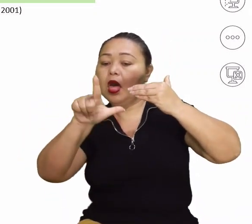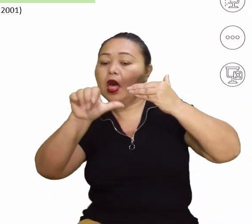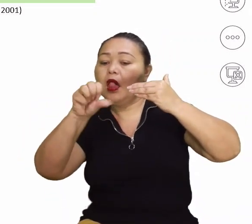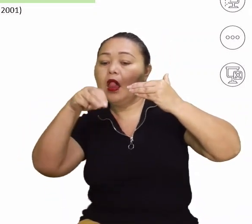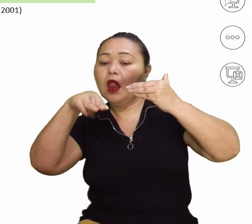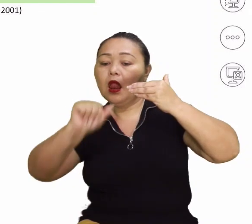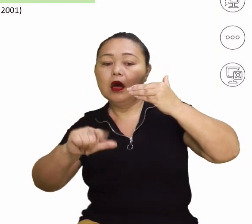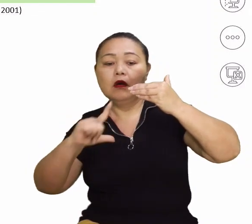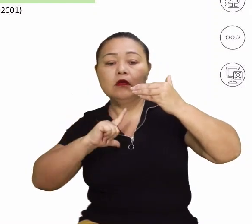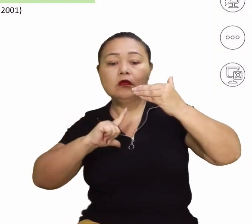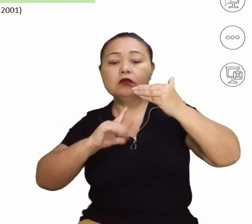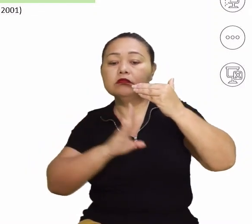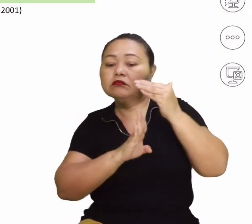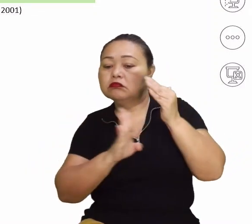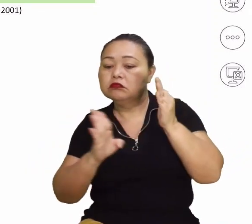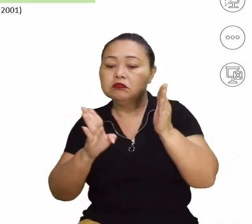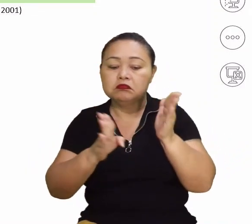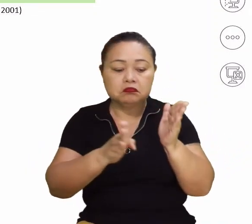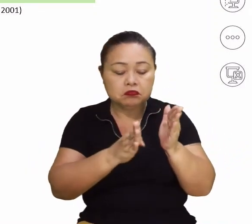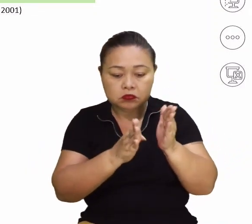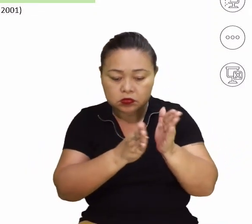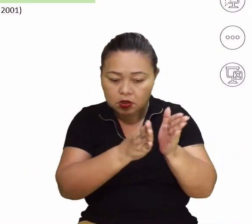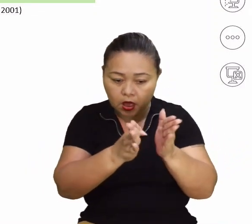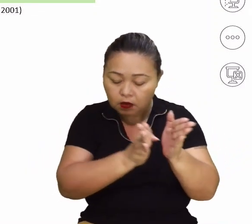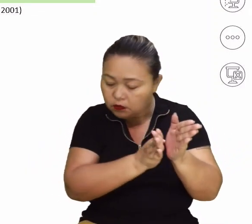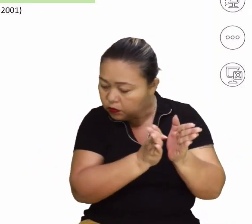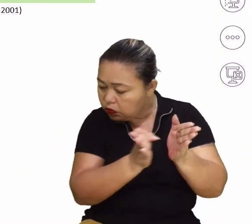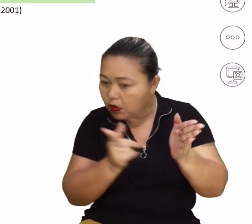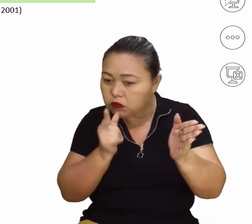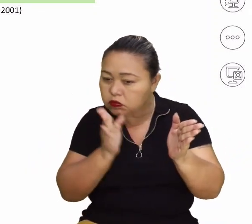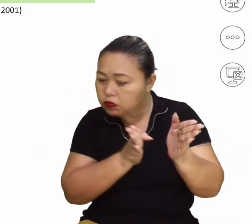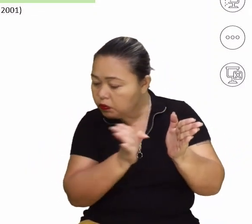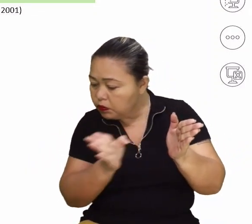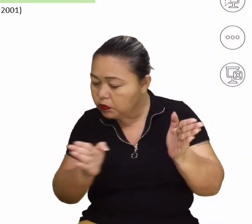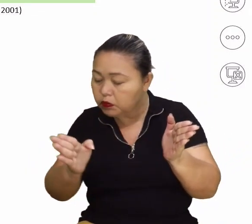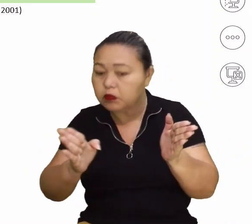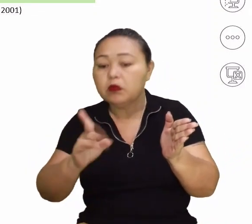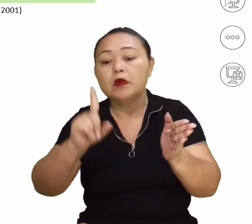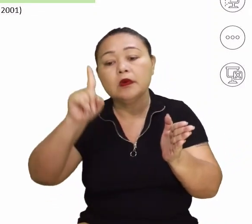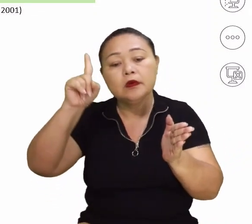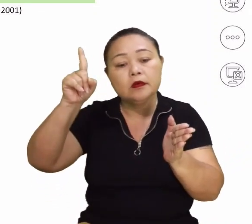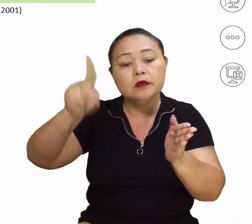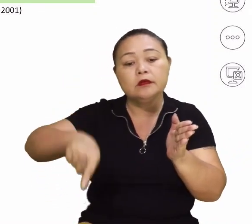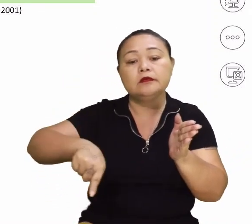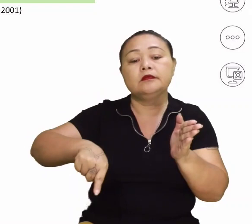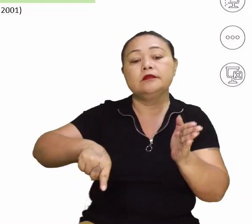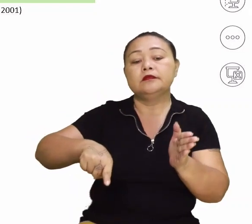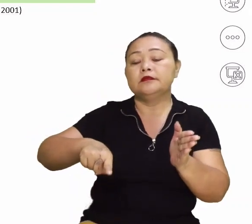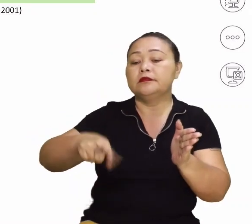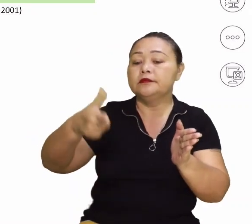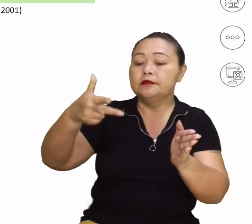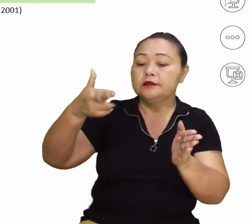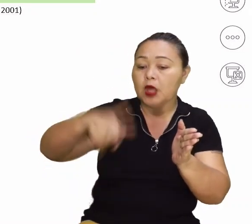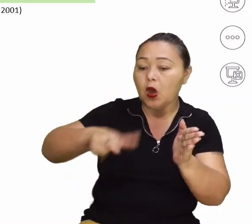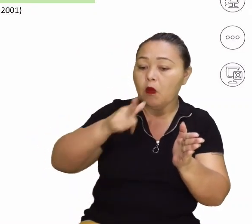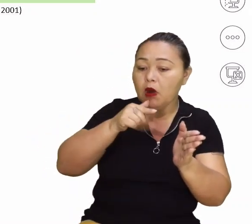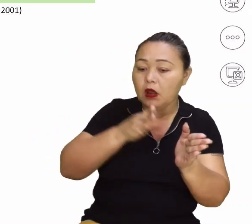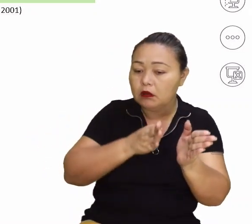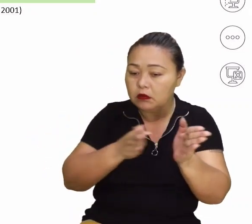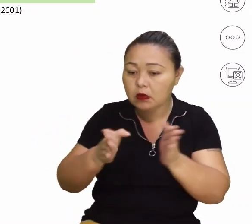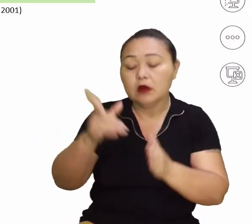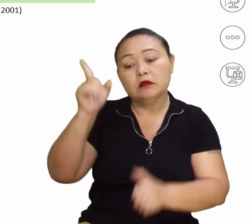inclusive desviando o leito do Igarapé, cuja recuperação será muito